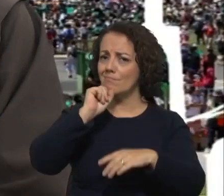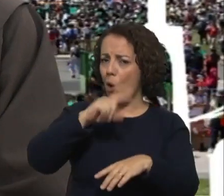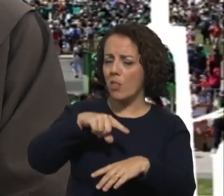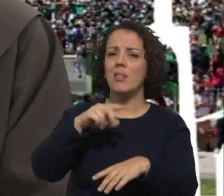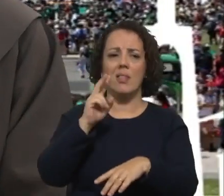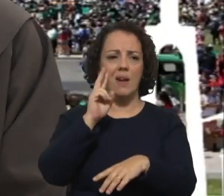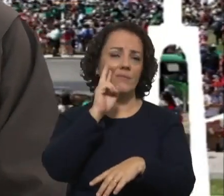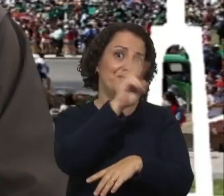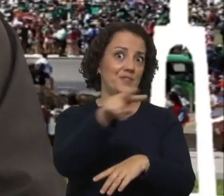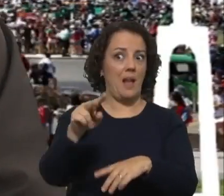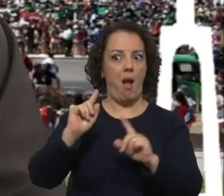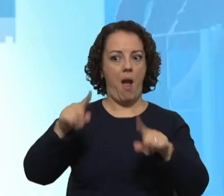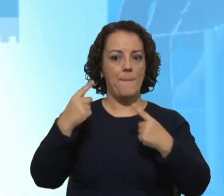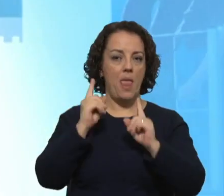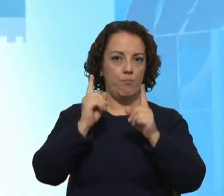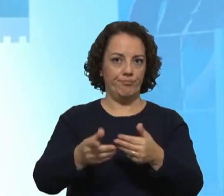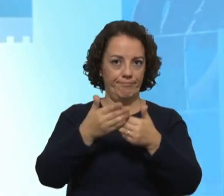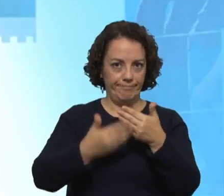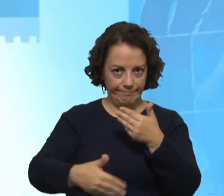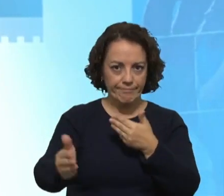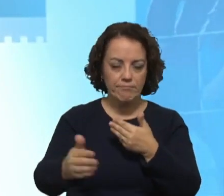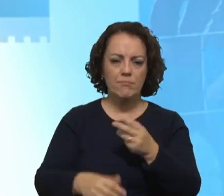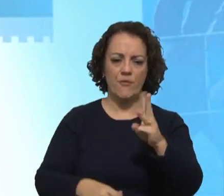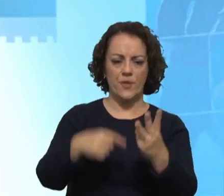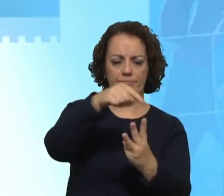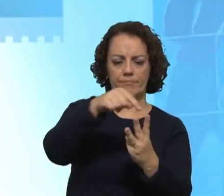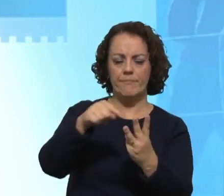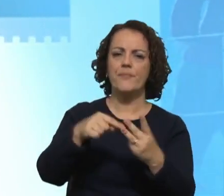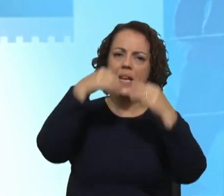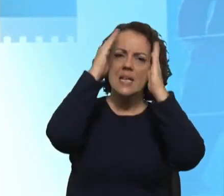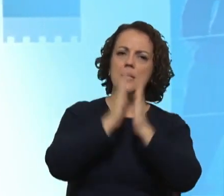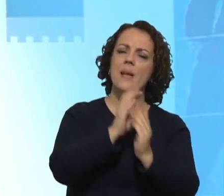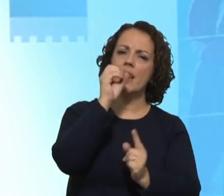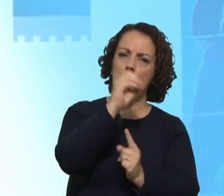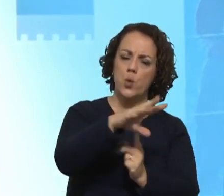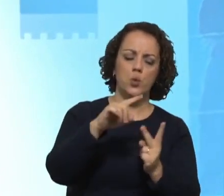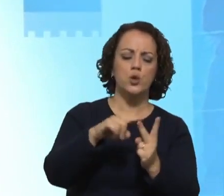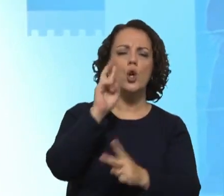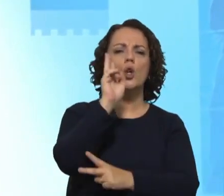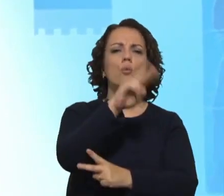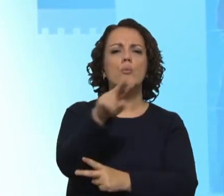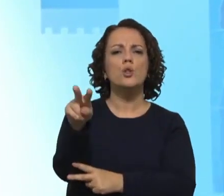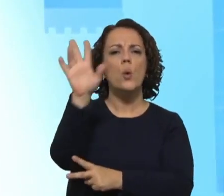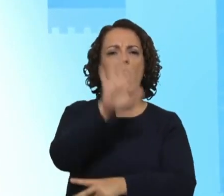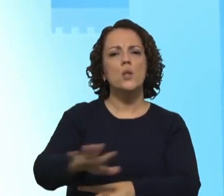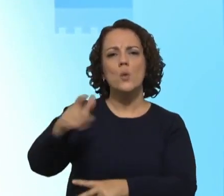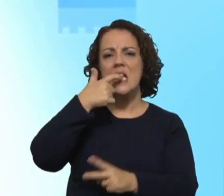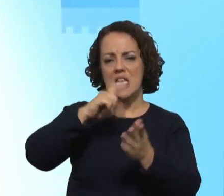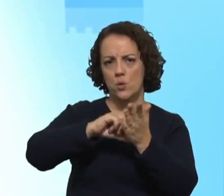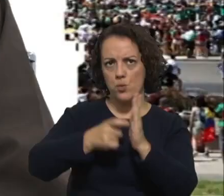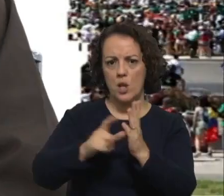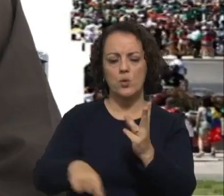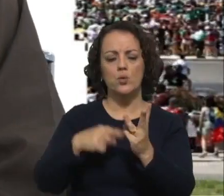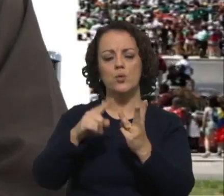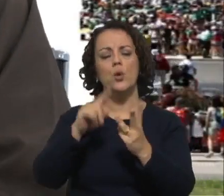partir de amanhã em 3 núcleos: o Seminário da Luz, o Museu Nacional do Azulejo e o Museu de Lisboa Santo